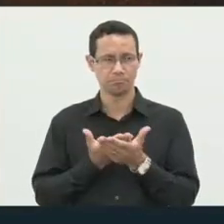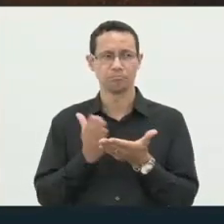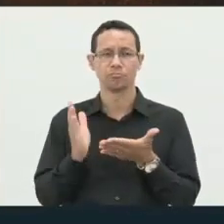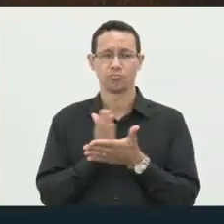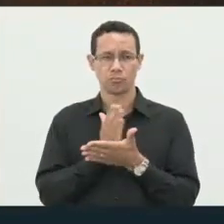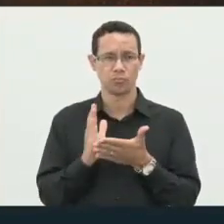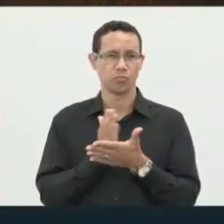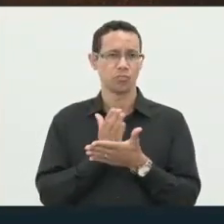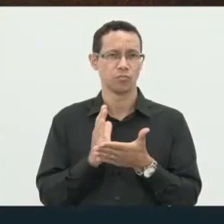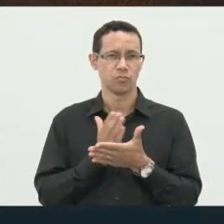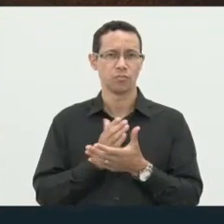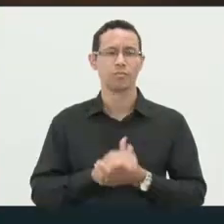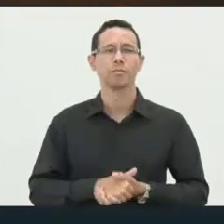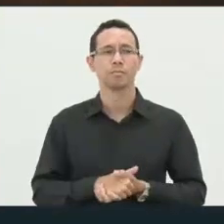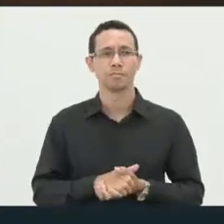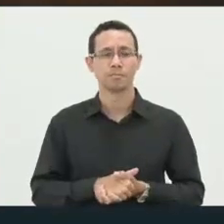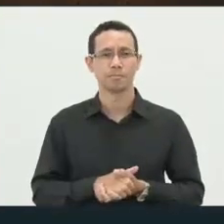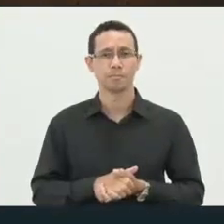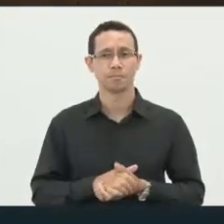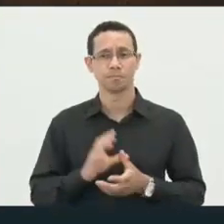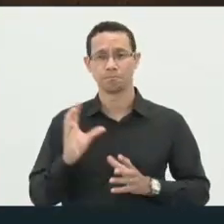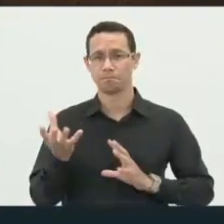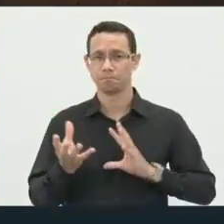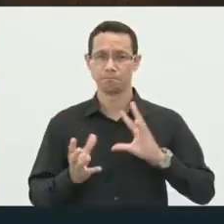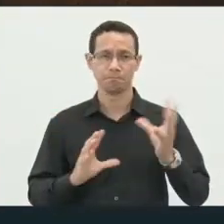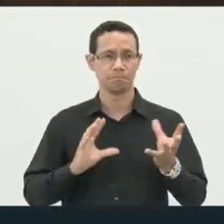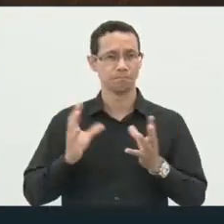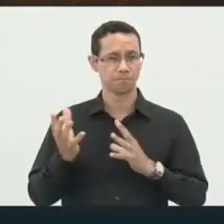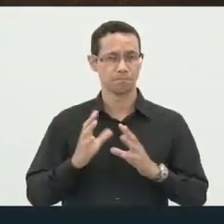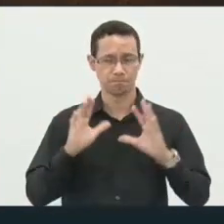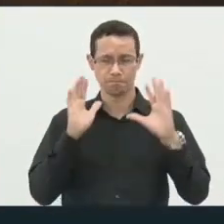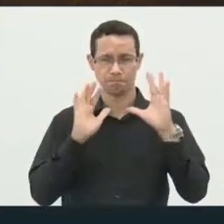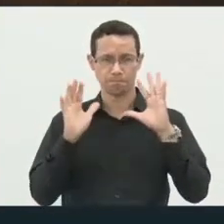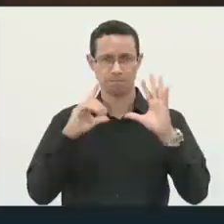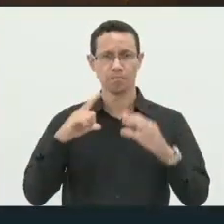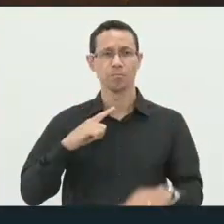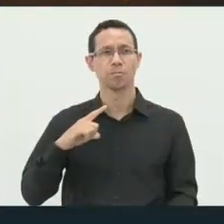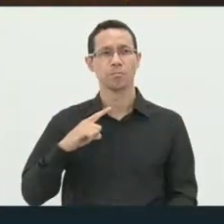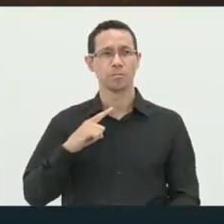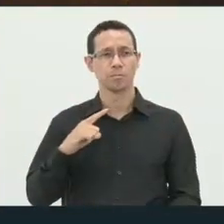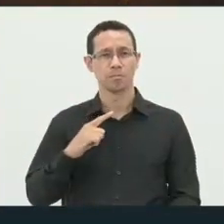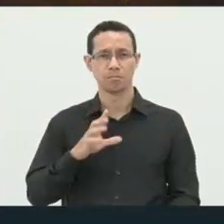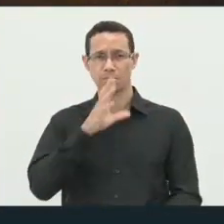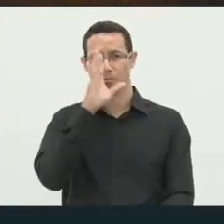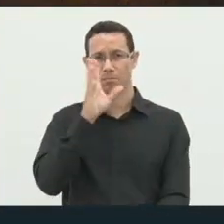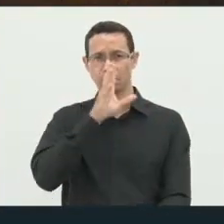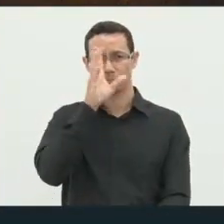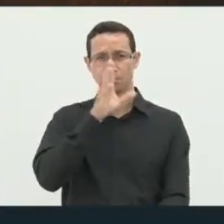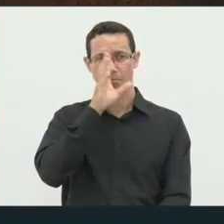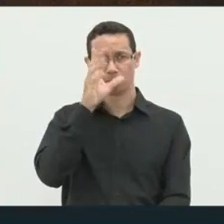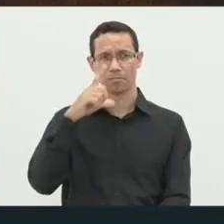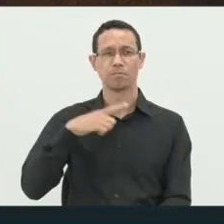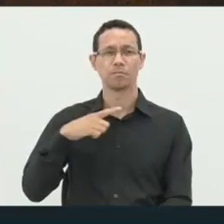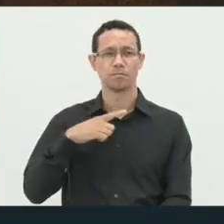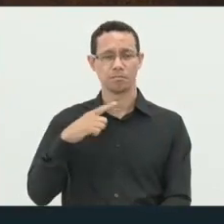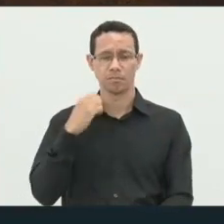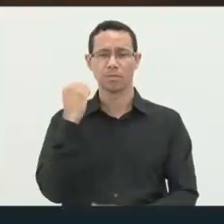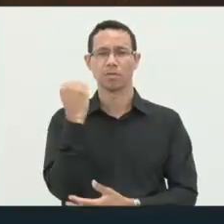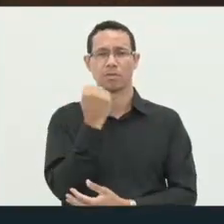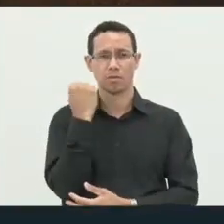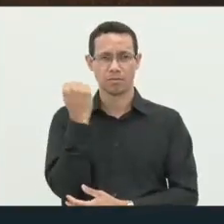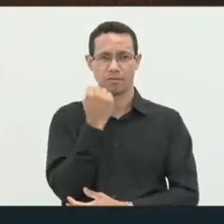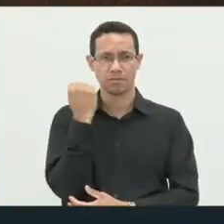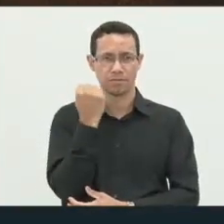Tô levantando algumas situações a gente tem uma série de regularidades e coisas são gravíssimas